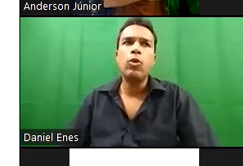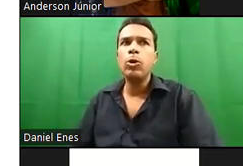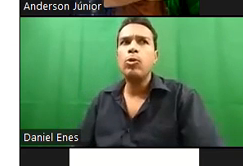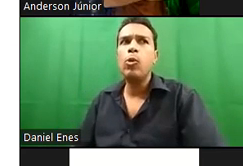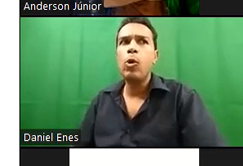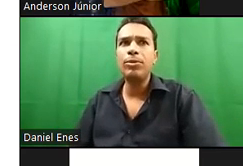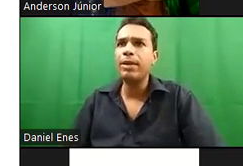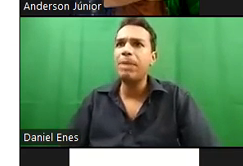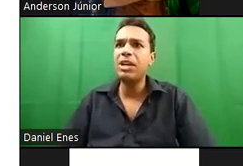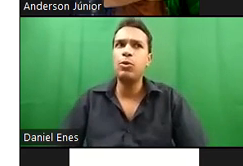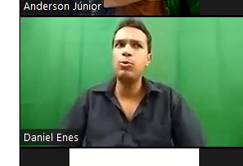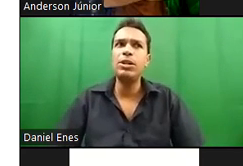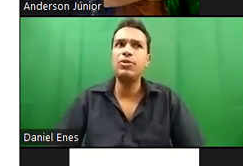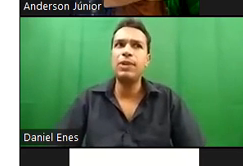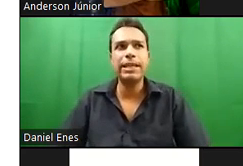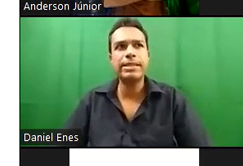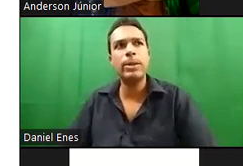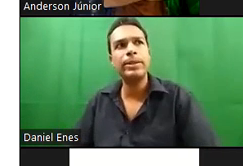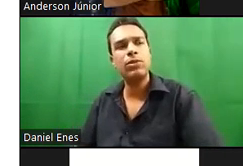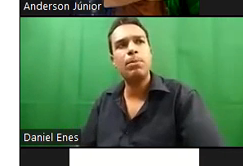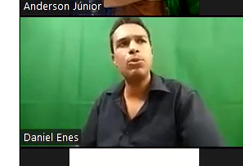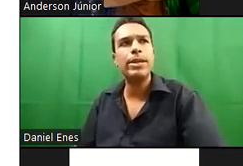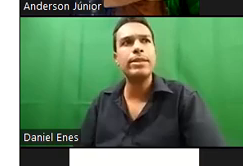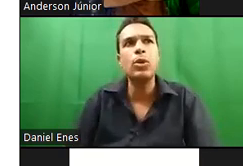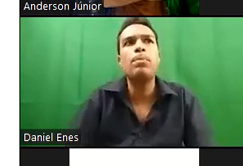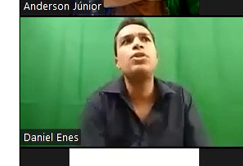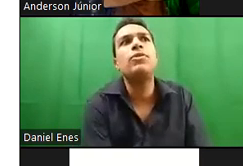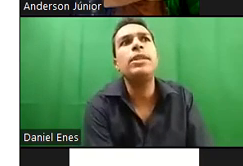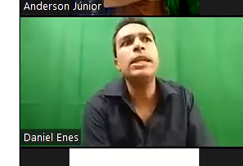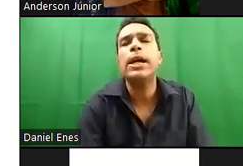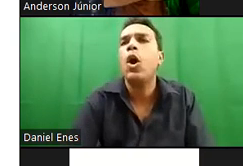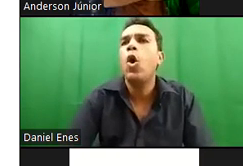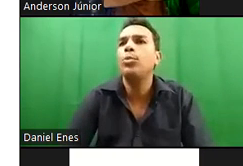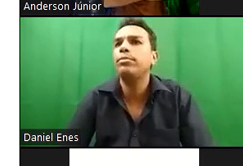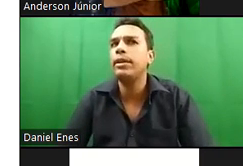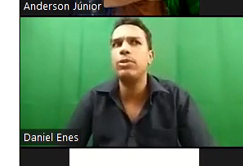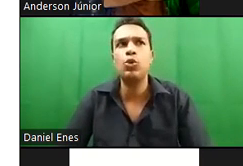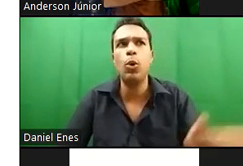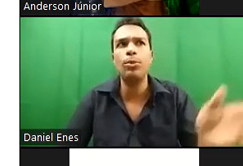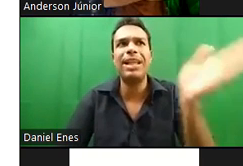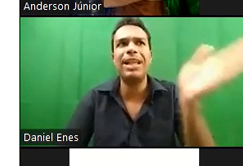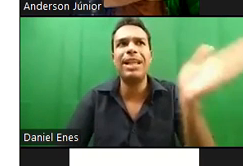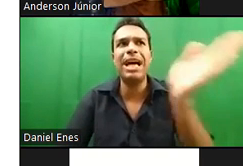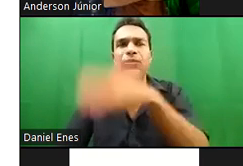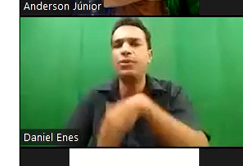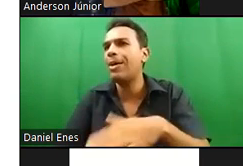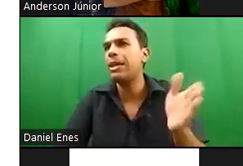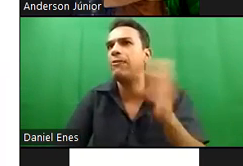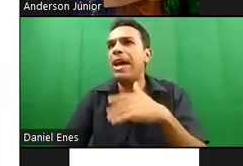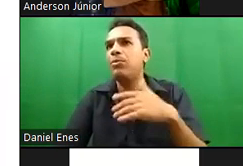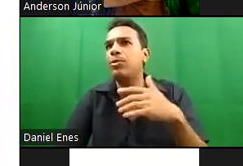Eu coloco ontem, mais comum a gente falar nessa ordem na língua portuguesa. Eu não pude vir ontem. Eu deixo ontem lá no final,